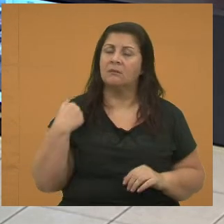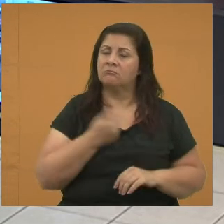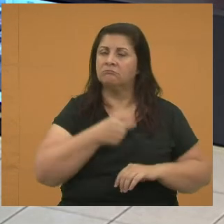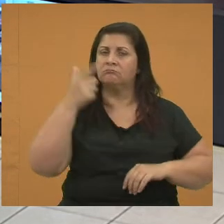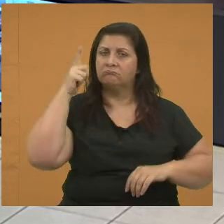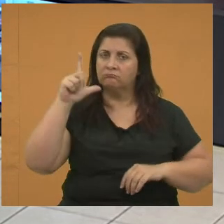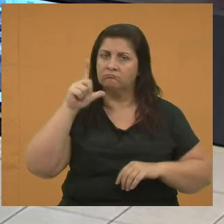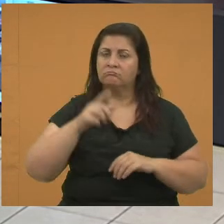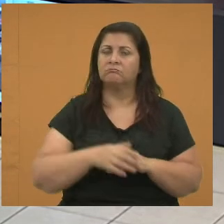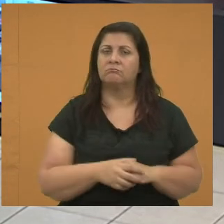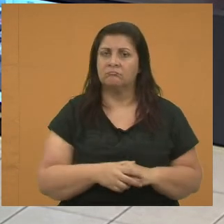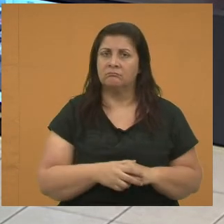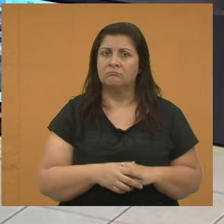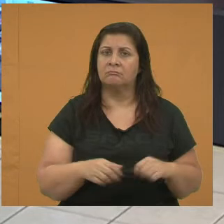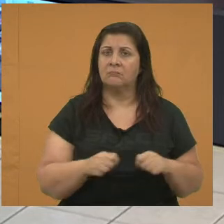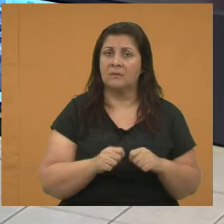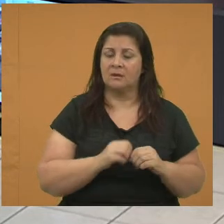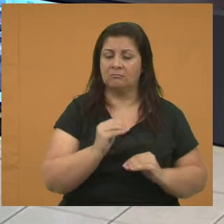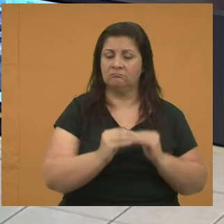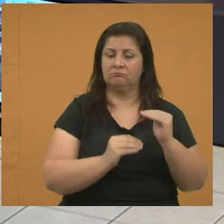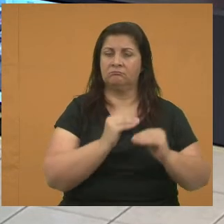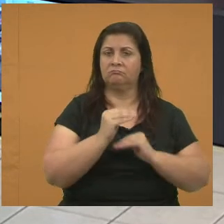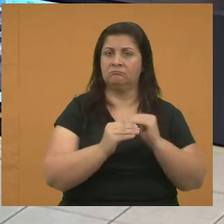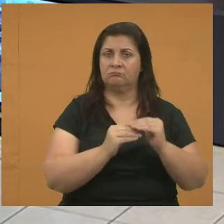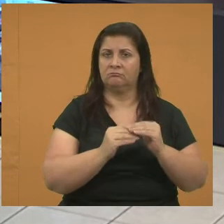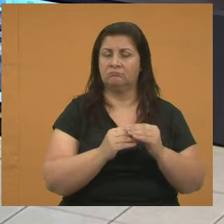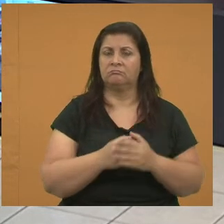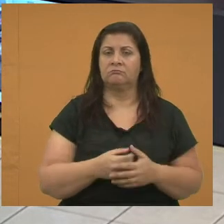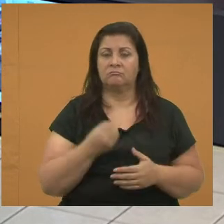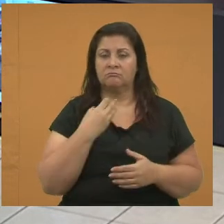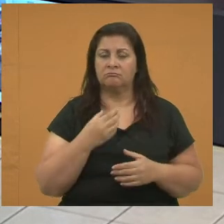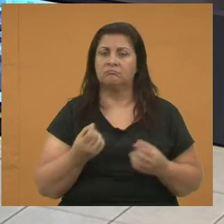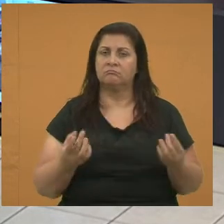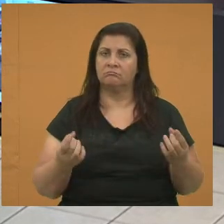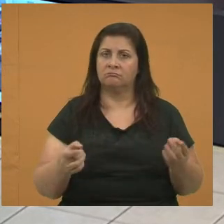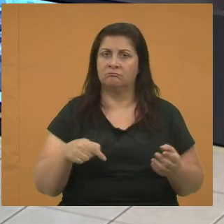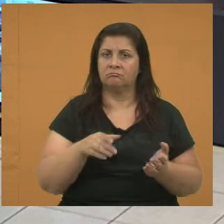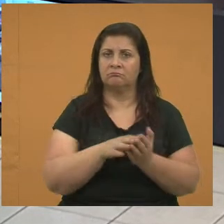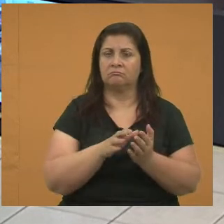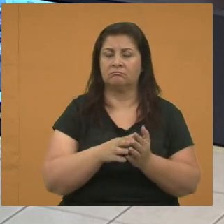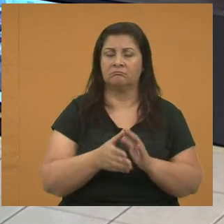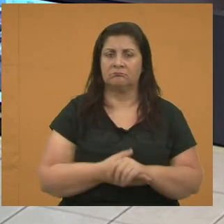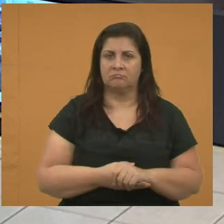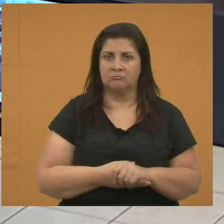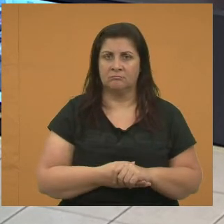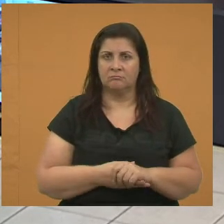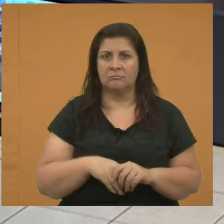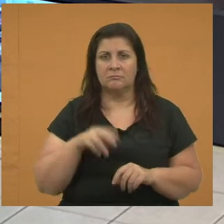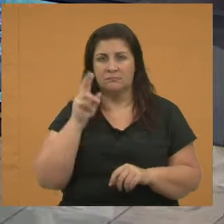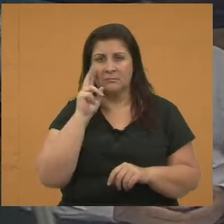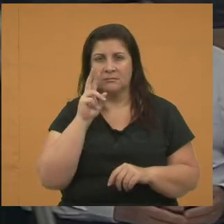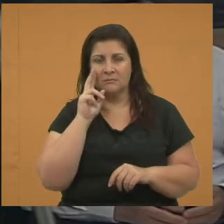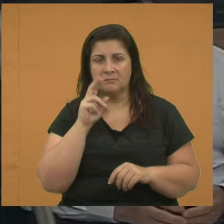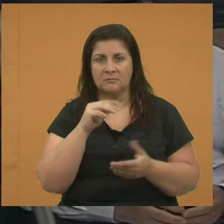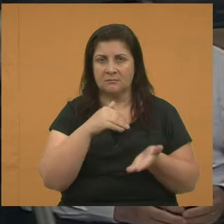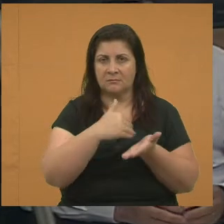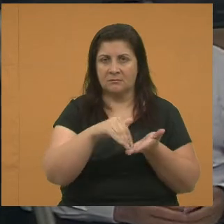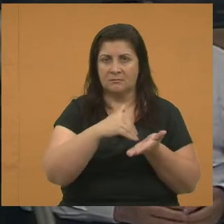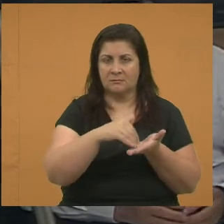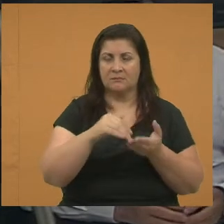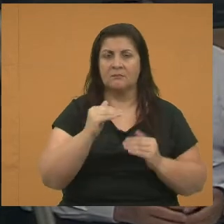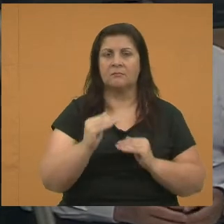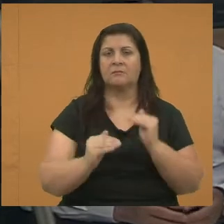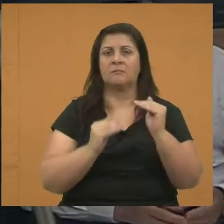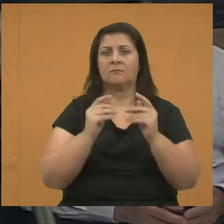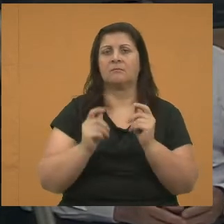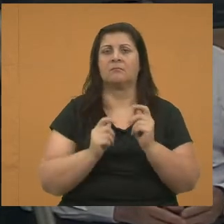conseguir fazer crescer e valorizar o comércio de Jacareí. E aqui a gente lembrando da Secretaria de Desenvolvimento